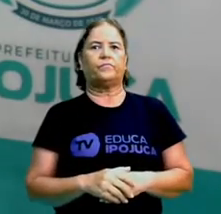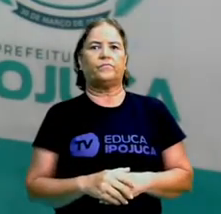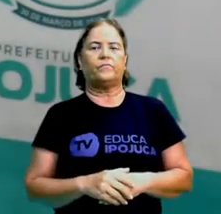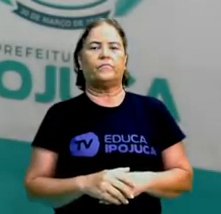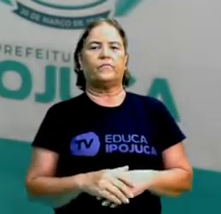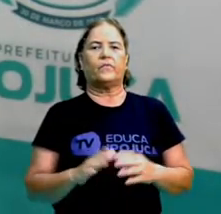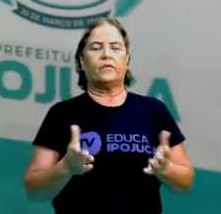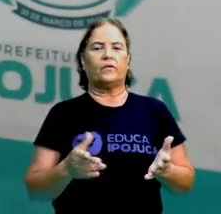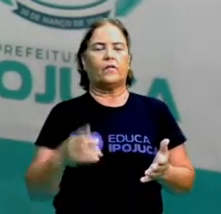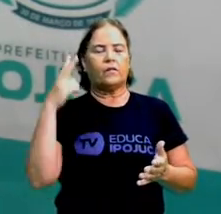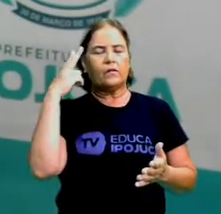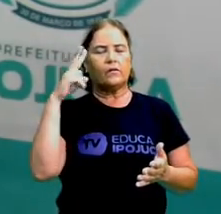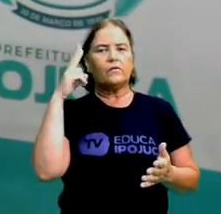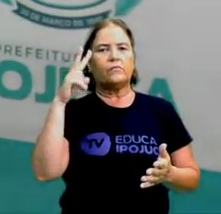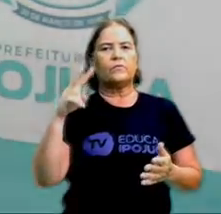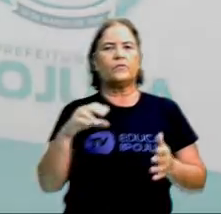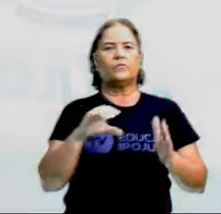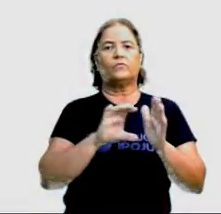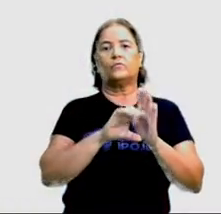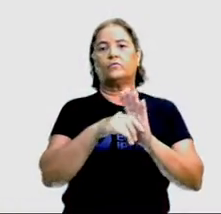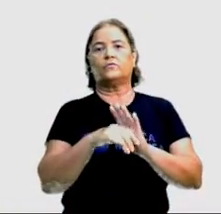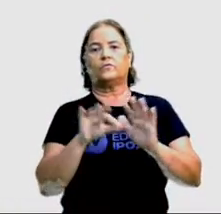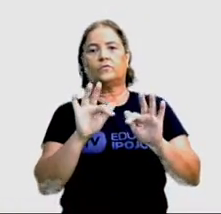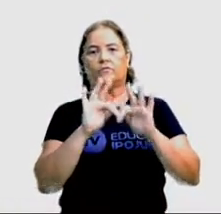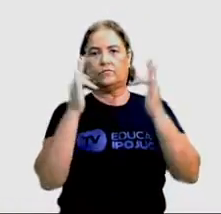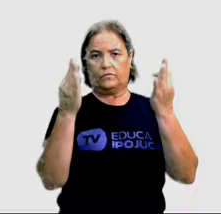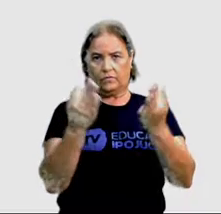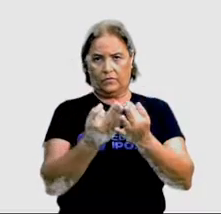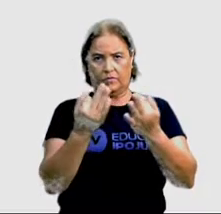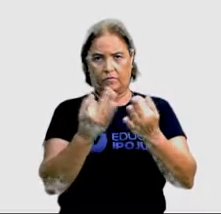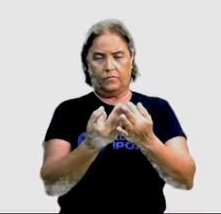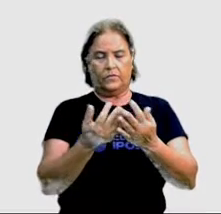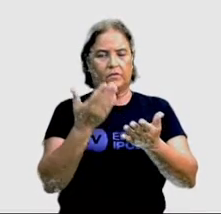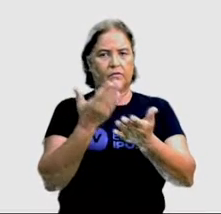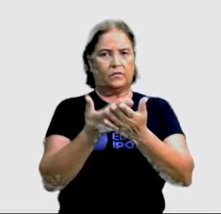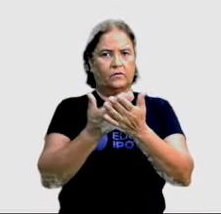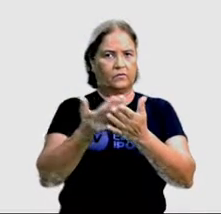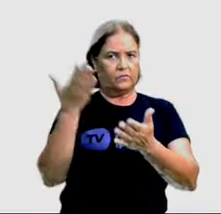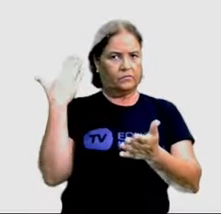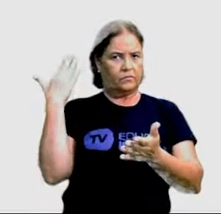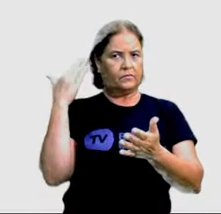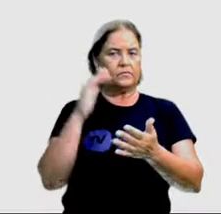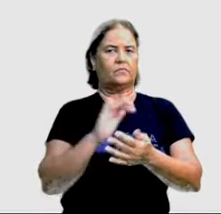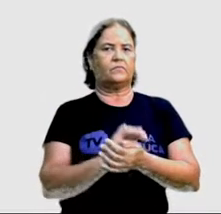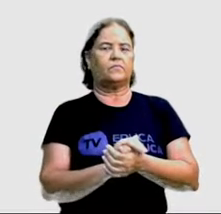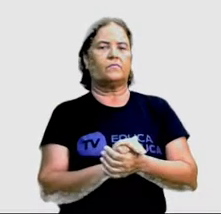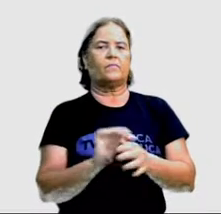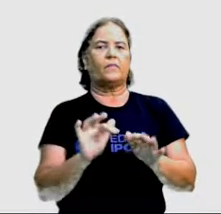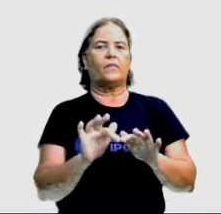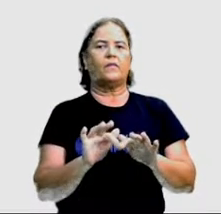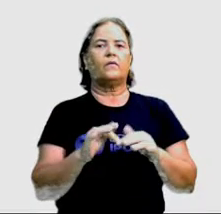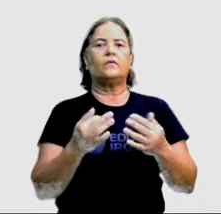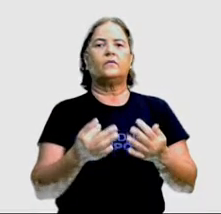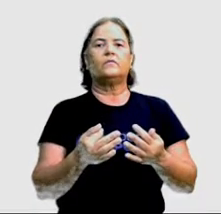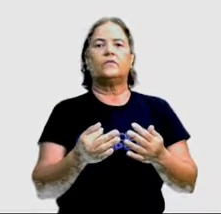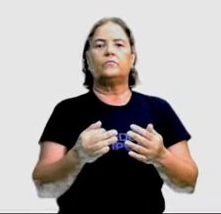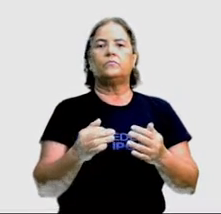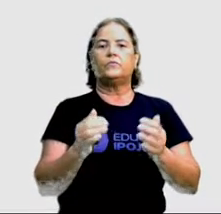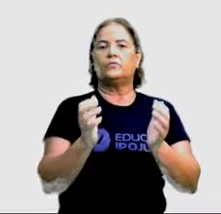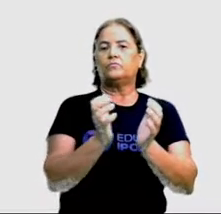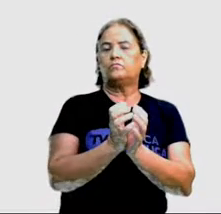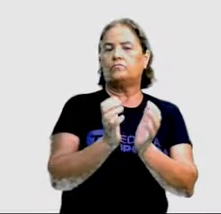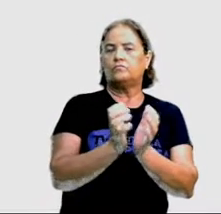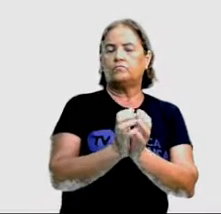Portanto, relembrando o conceito, o que é família, da nossa última aula, que é núcleo social